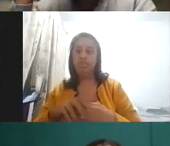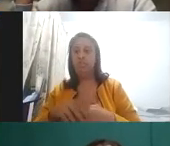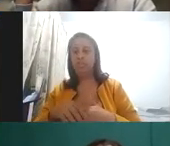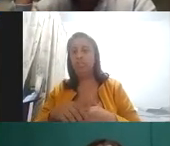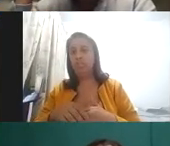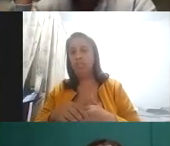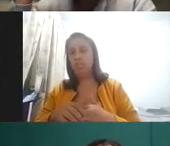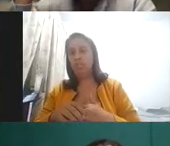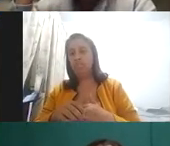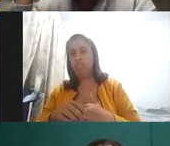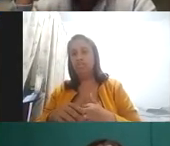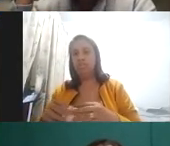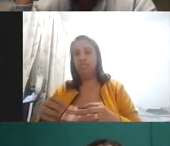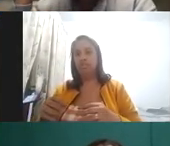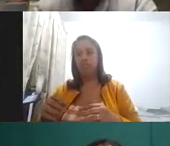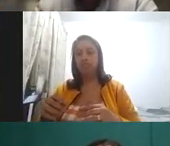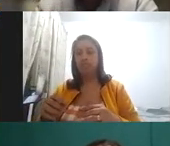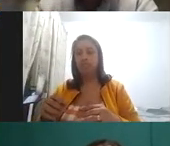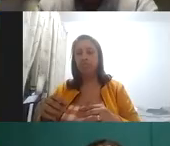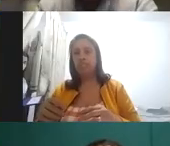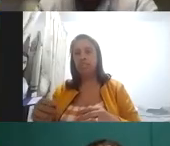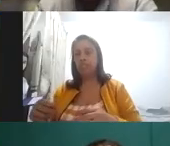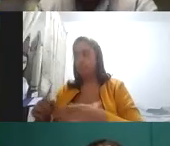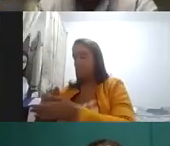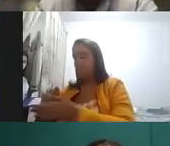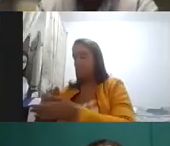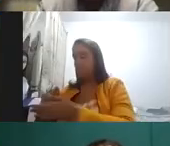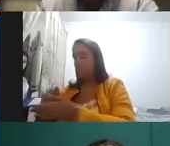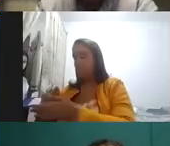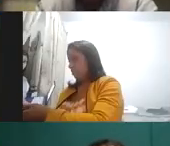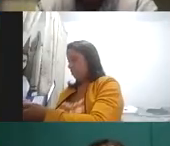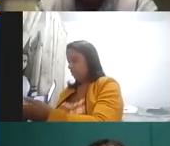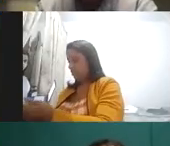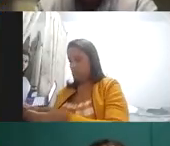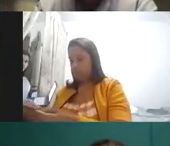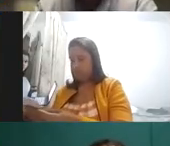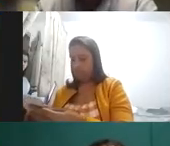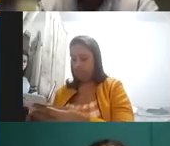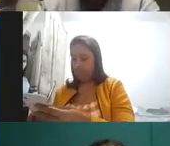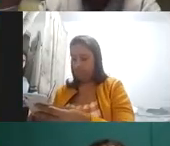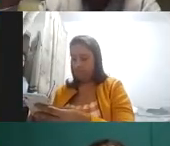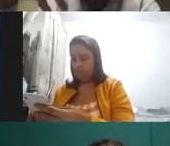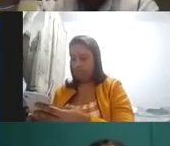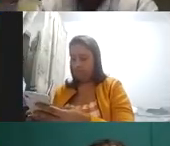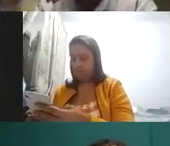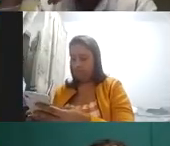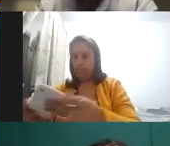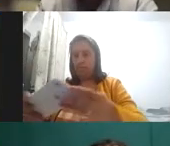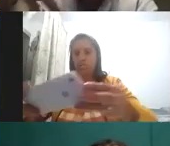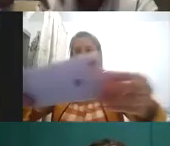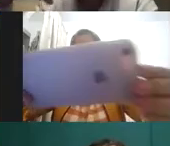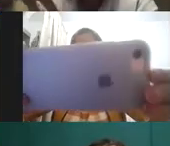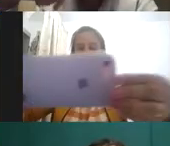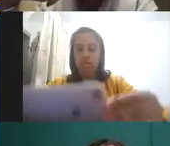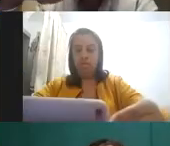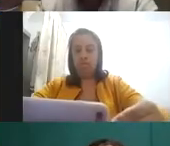as C5, C6, porque são as vértebras que têm mais movimento. Como tem mais movimento, tende a gastar mais, tende a